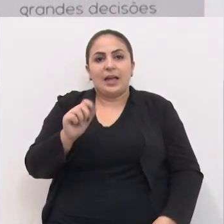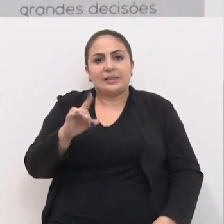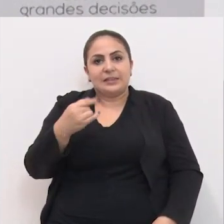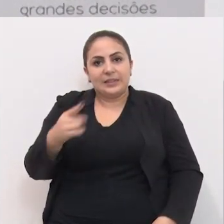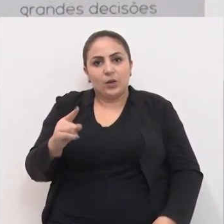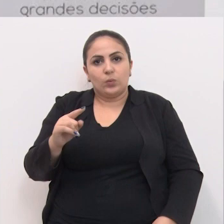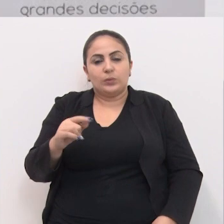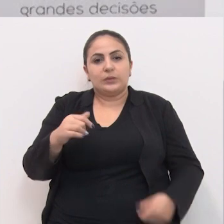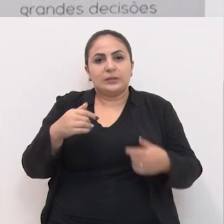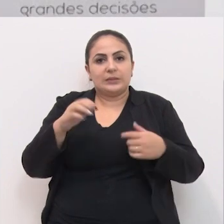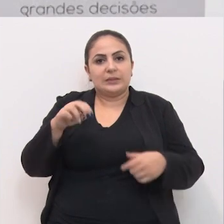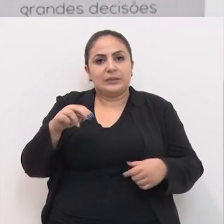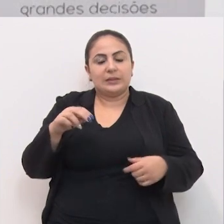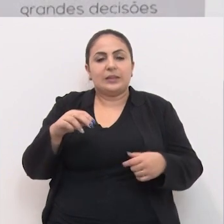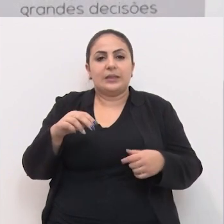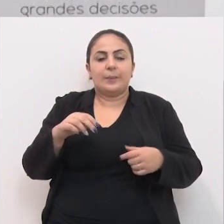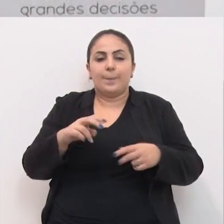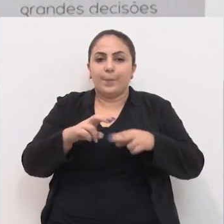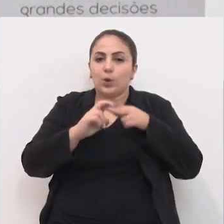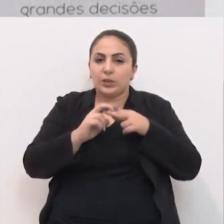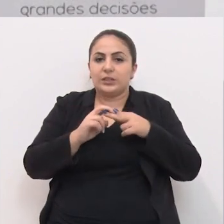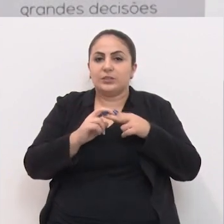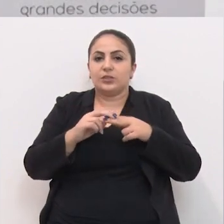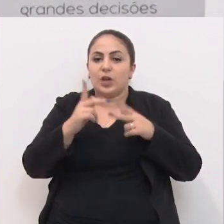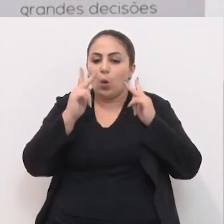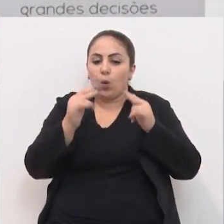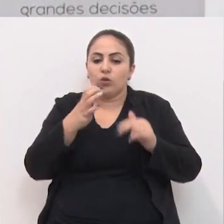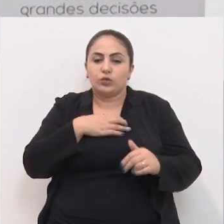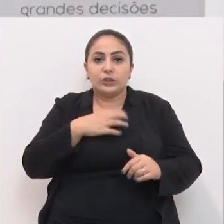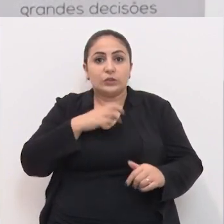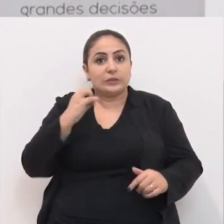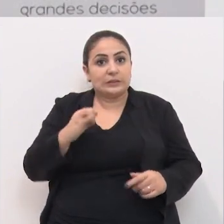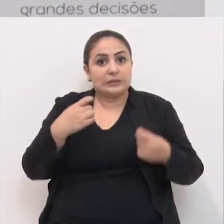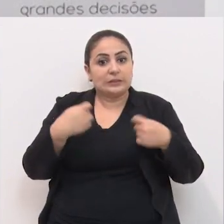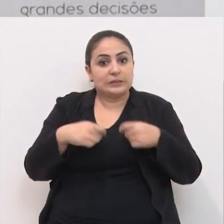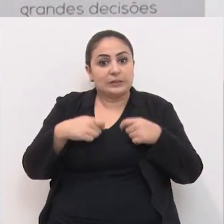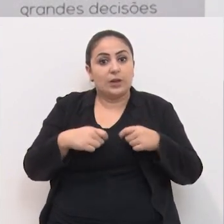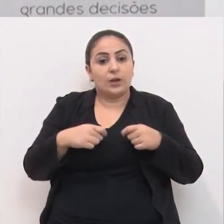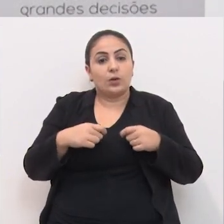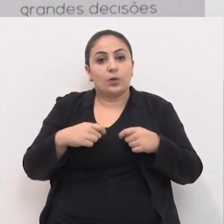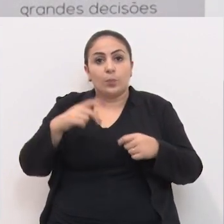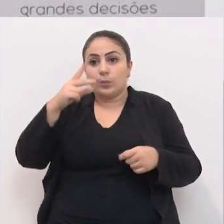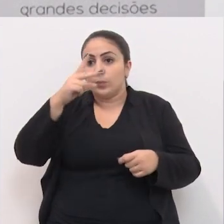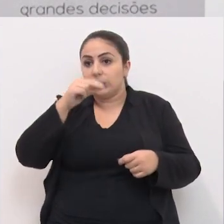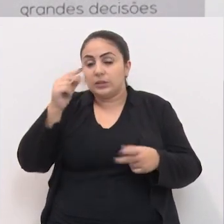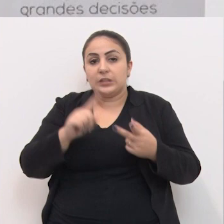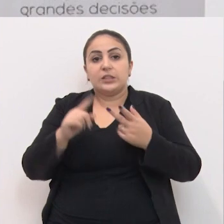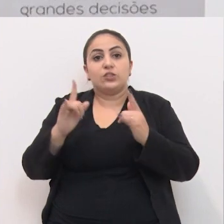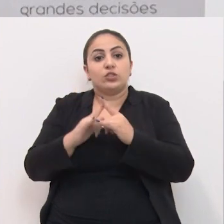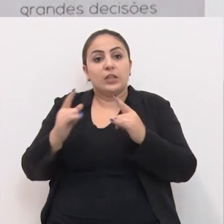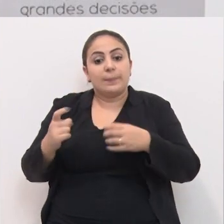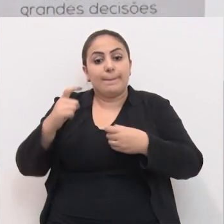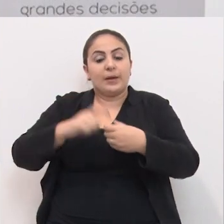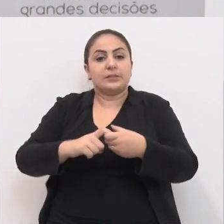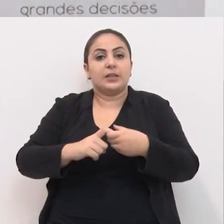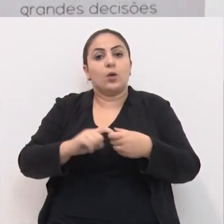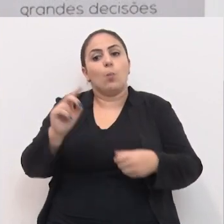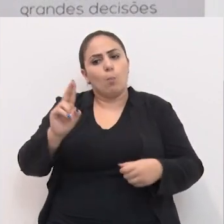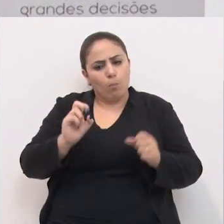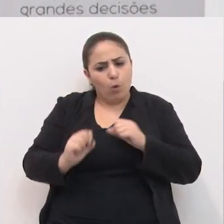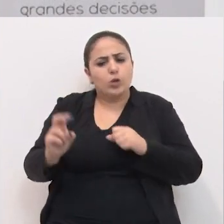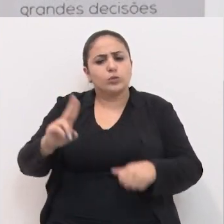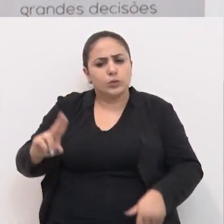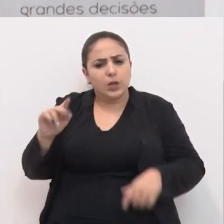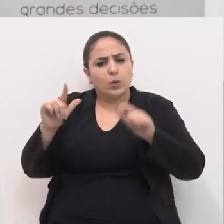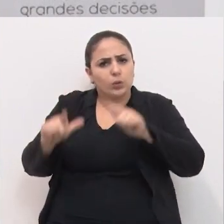que vamos fazer a mesma coisa que fizemos com o restaurante. Vamos reformar, vamos deixar ele em